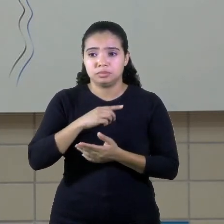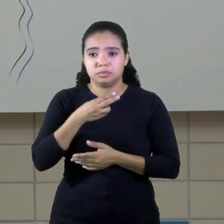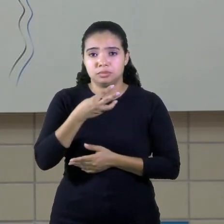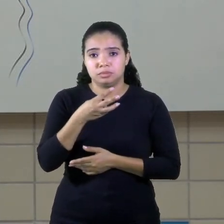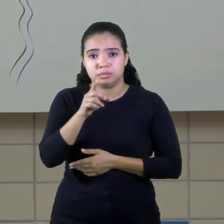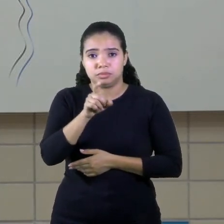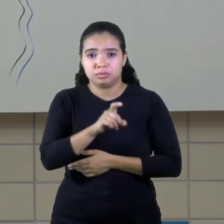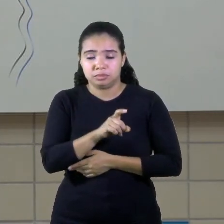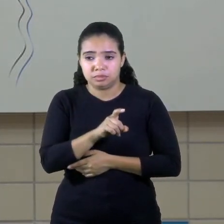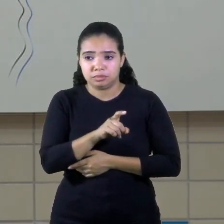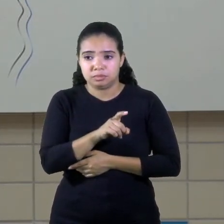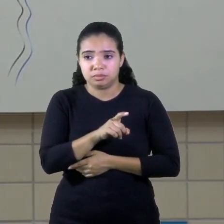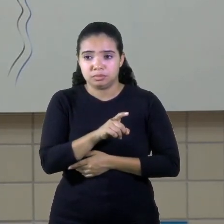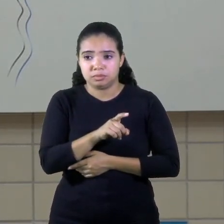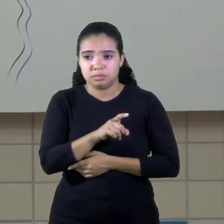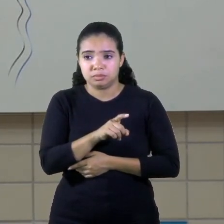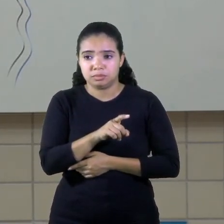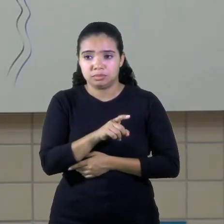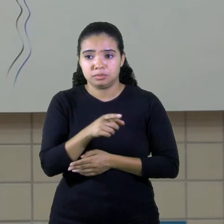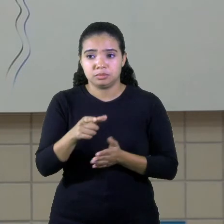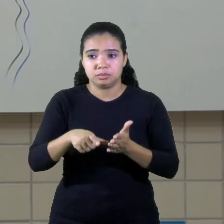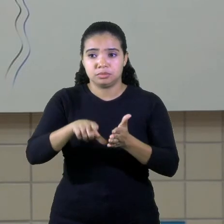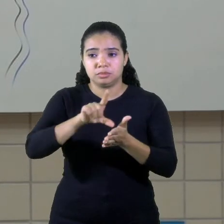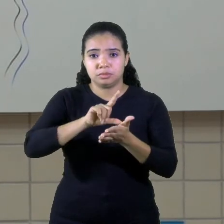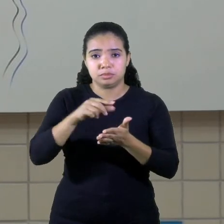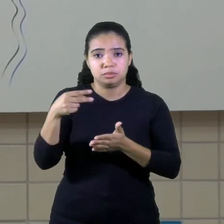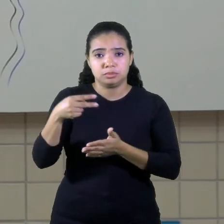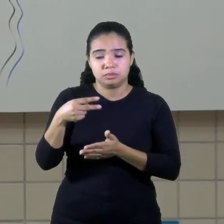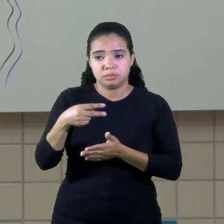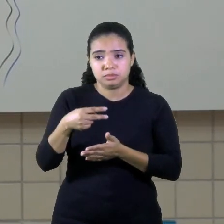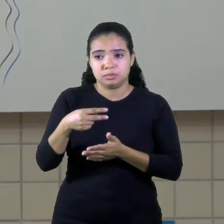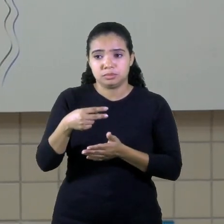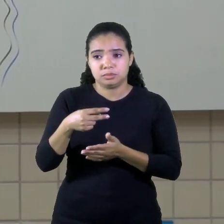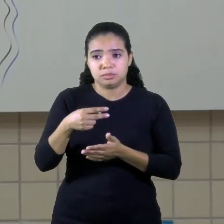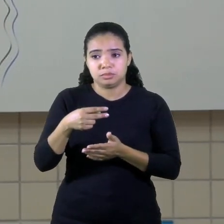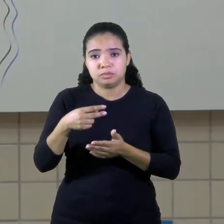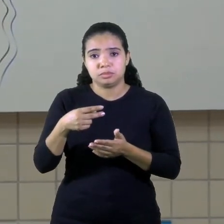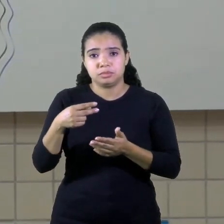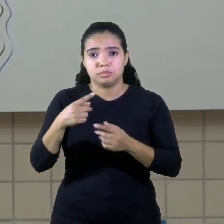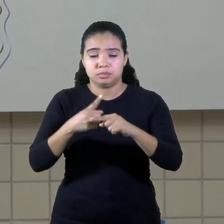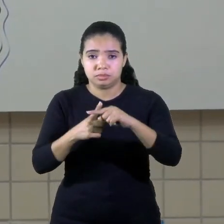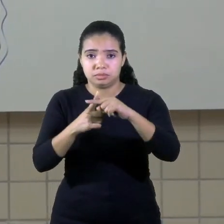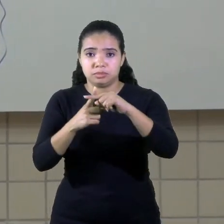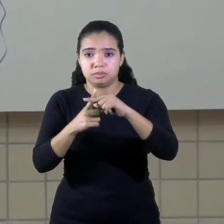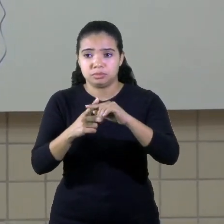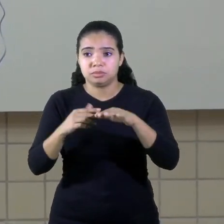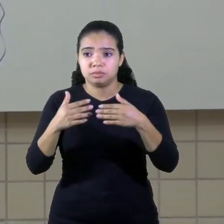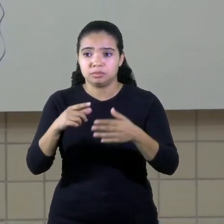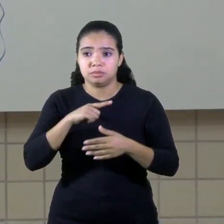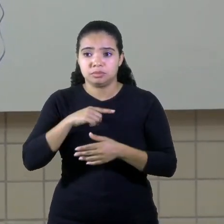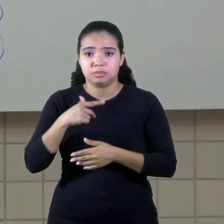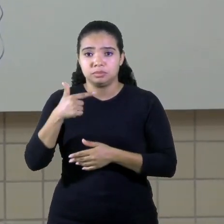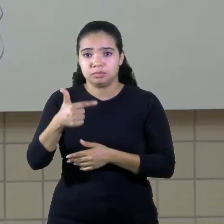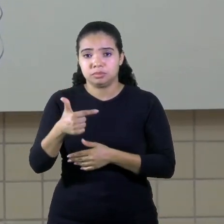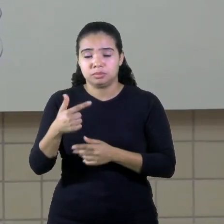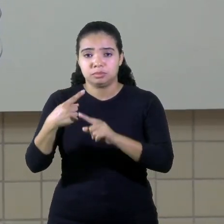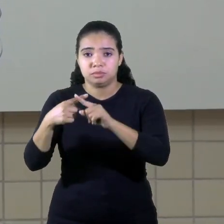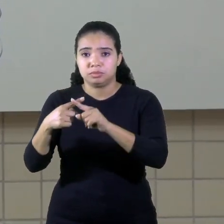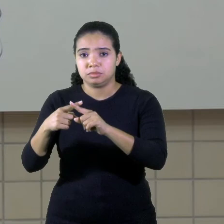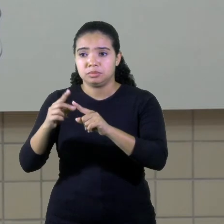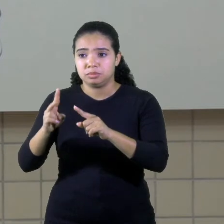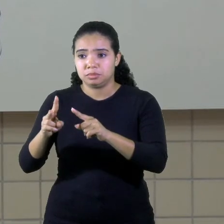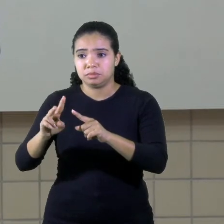3x, que já está antes do igual. Se ele era positivo, ele permanece positivo. Eu tenho 2x que está positivo, mas